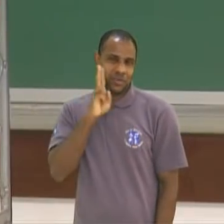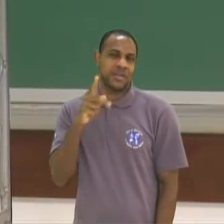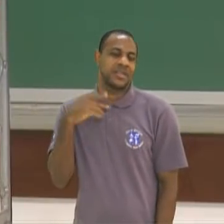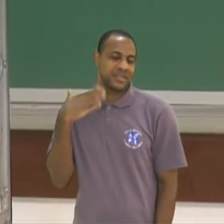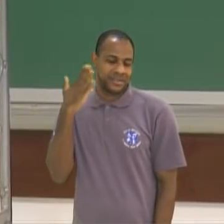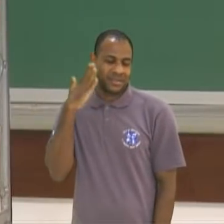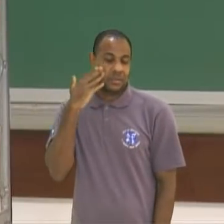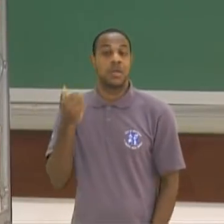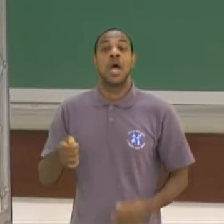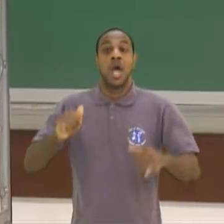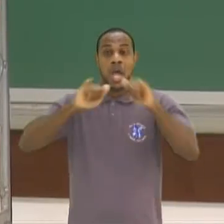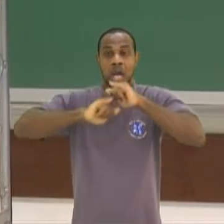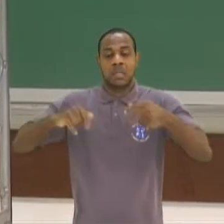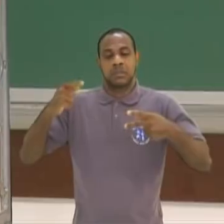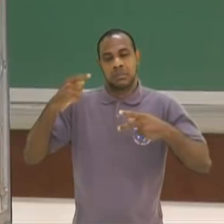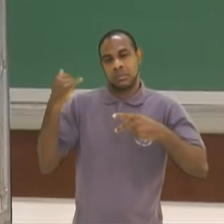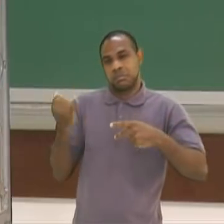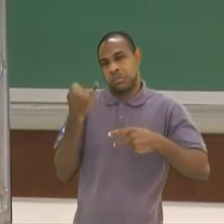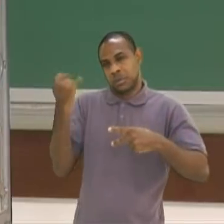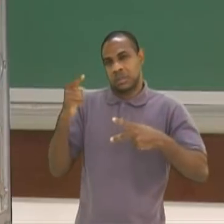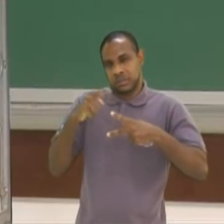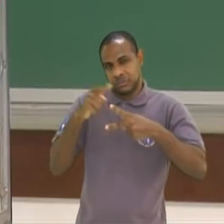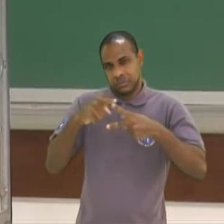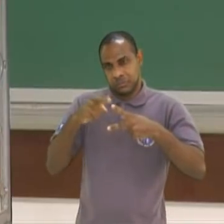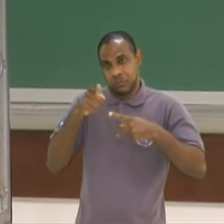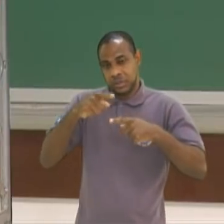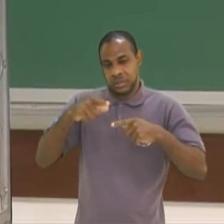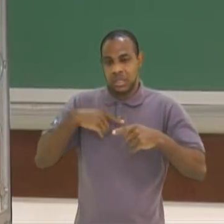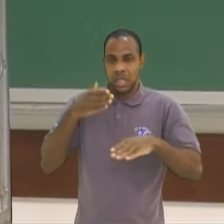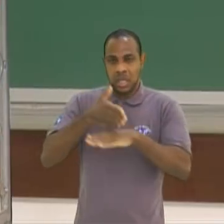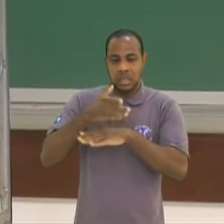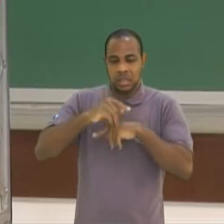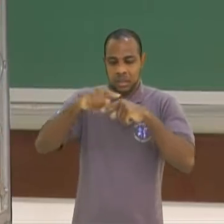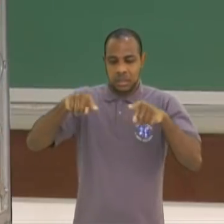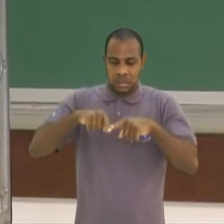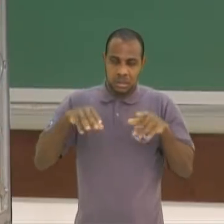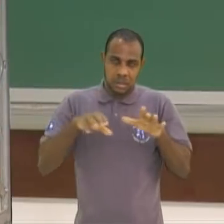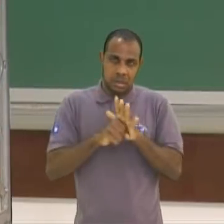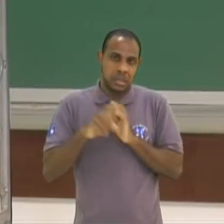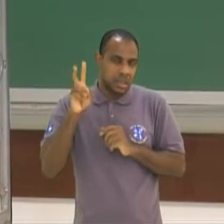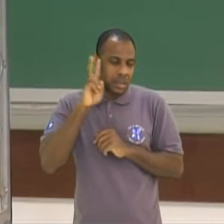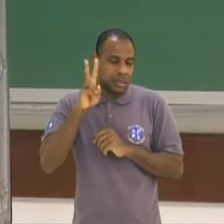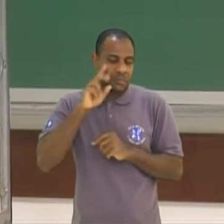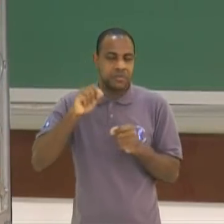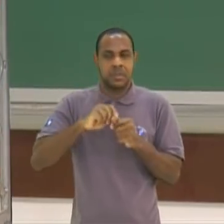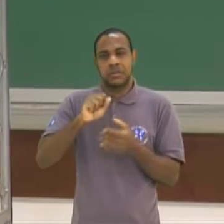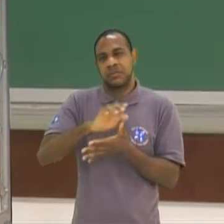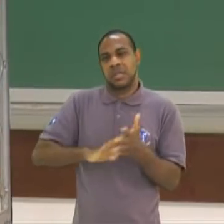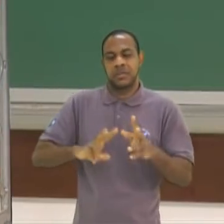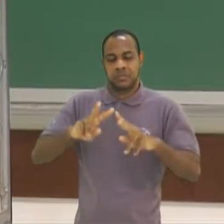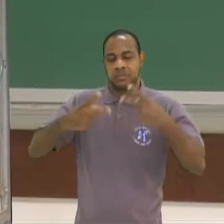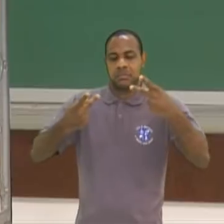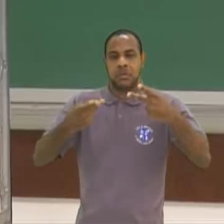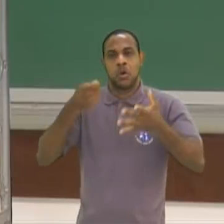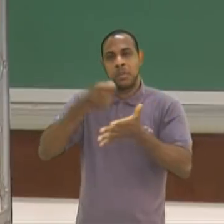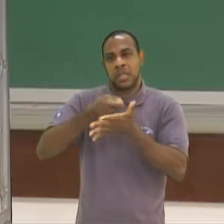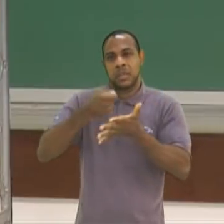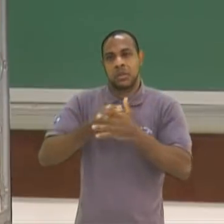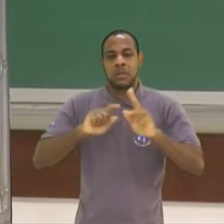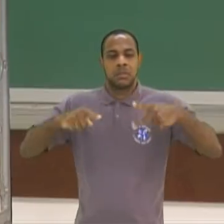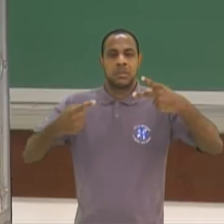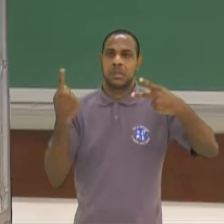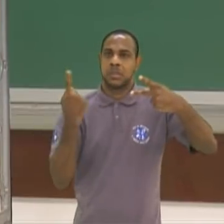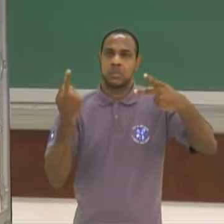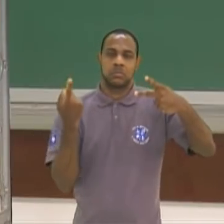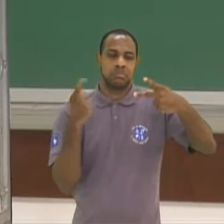ei, recados importantes. Você que tem acesso ao Classroom, lembre de fazer a atividade obrigatória dessa aula, bonitinho, garantir presença